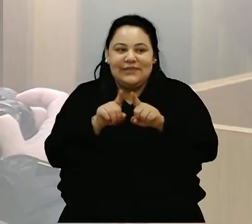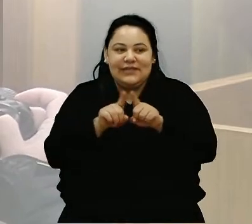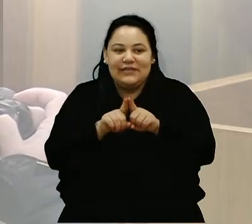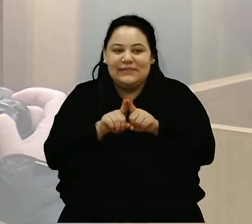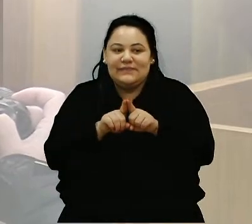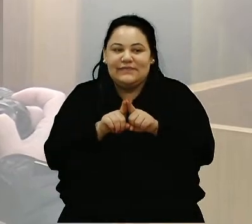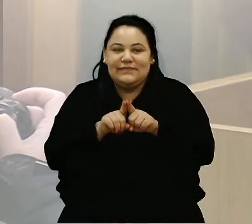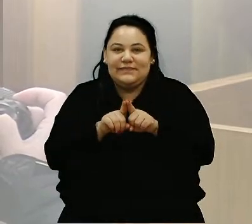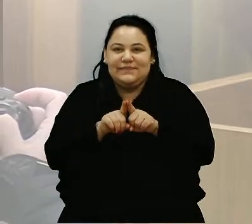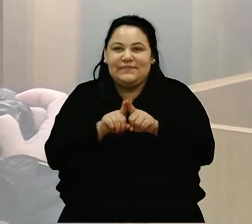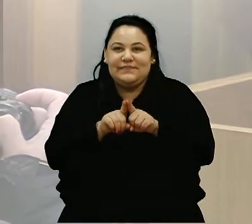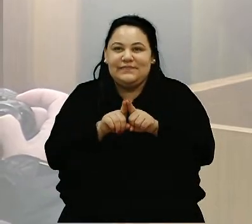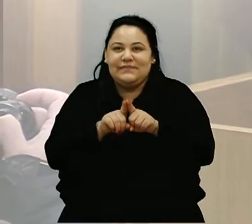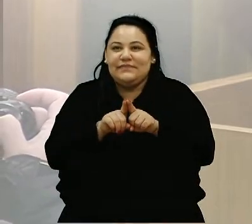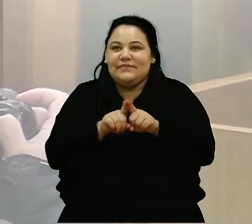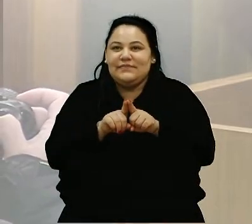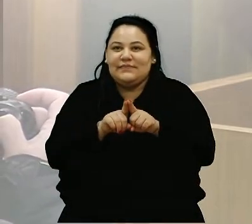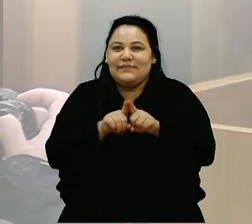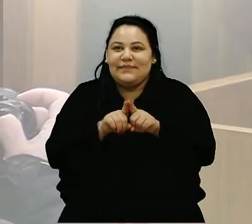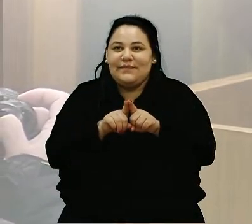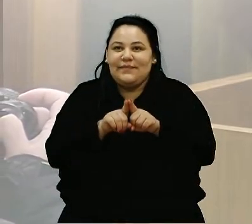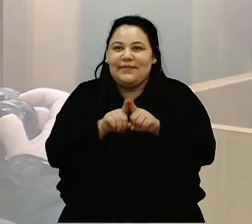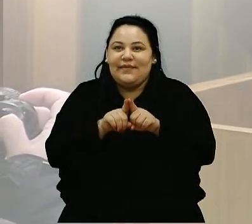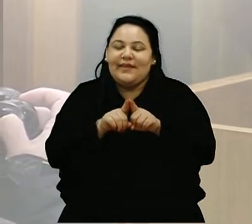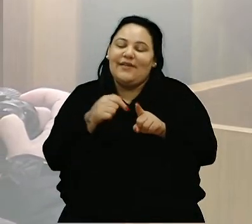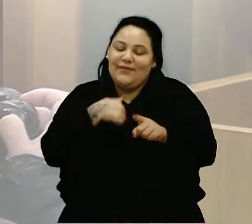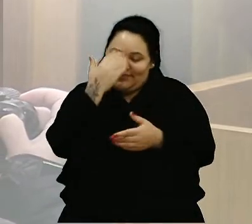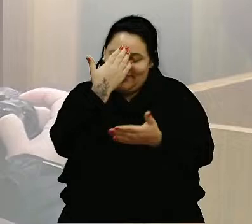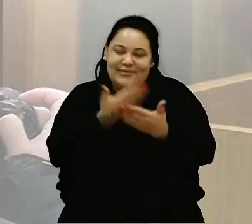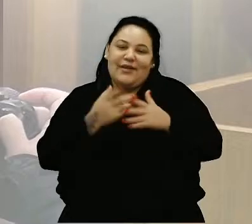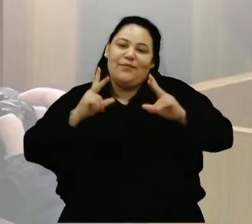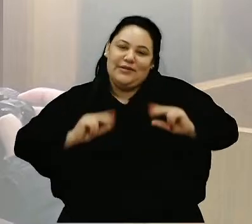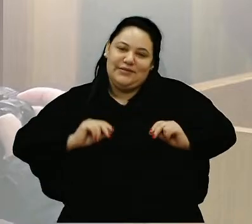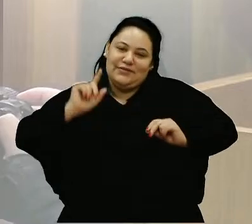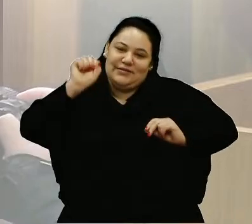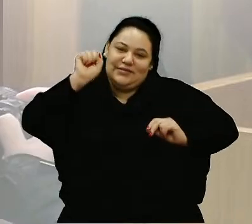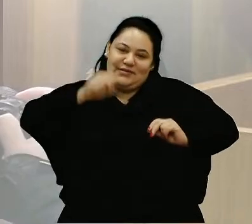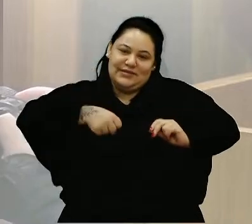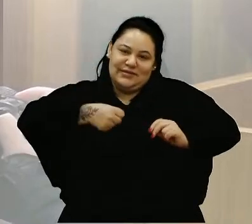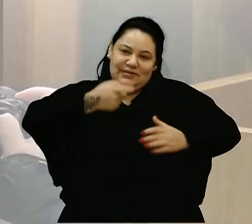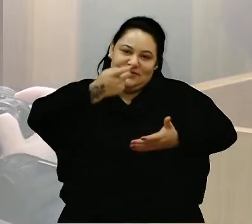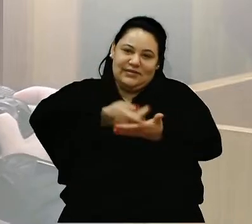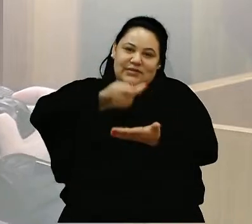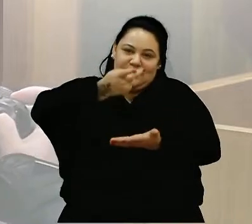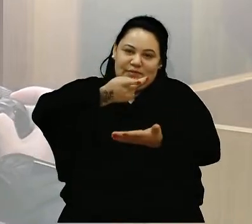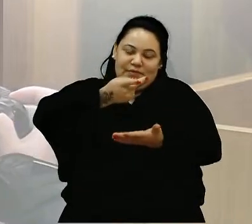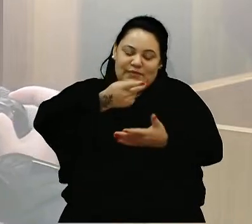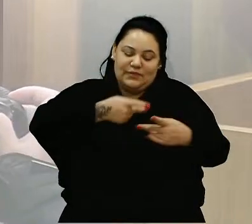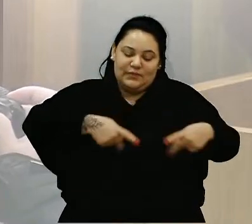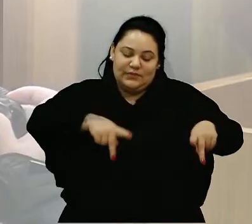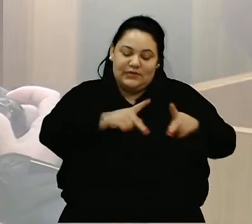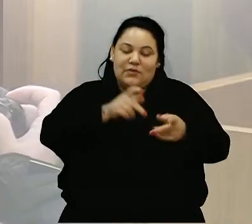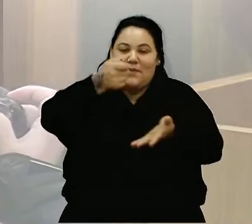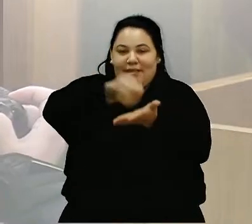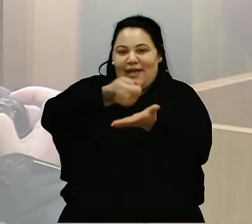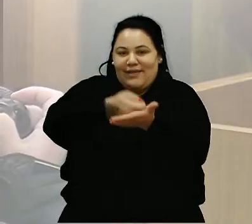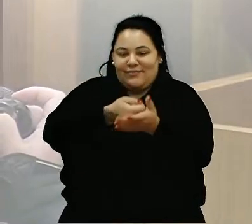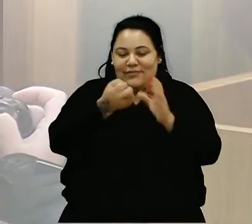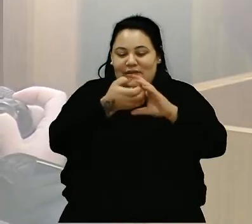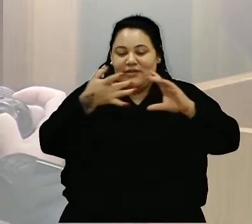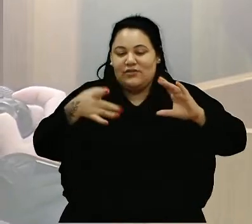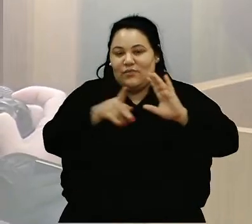que várias também devam ser merecedoras desse prêmio e pelo seu povo batalhador, uma característica do povo